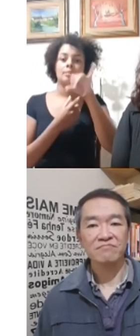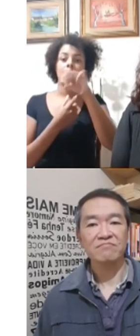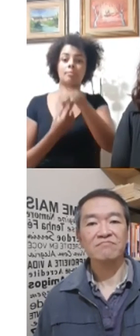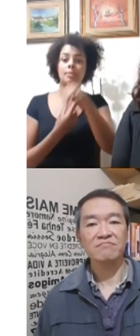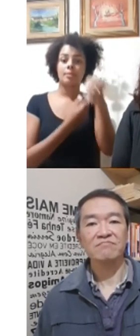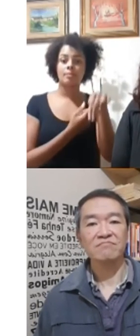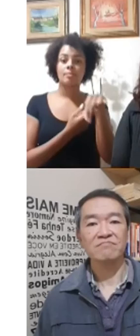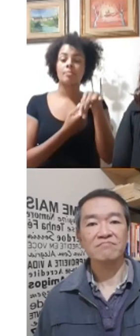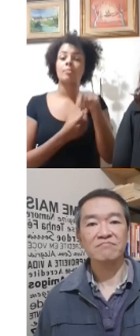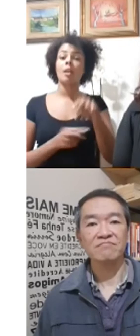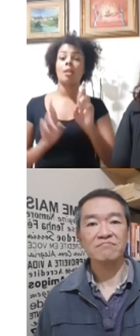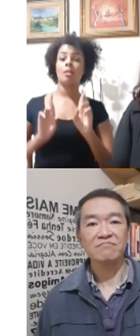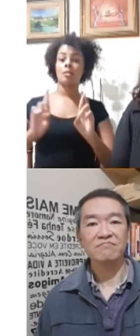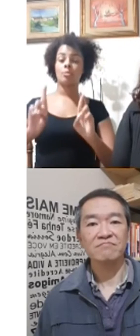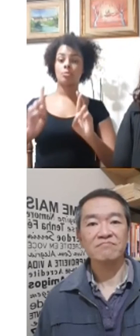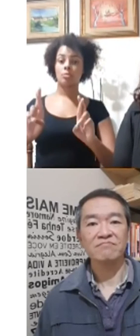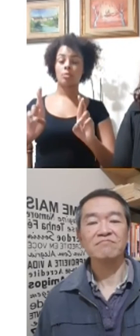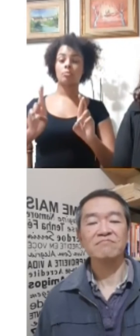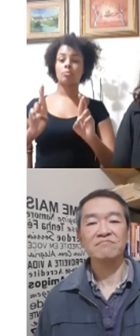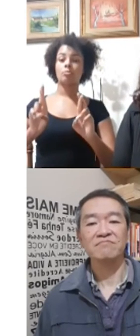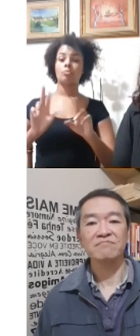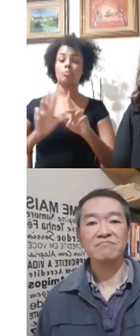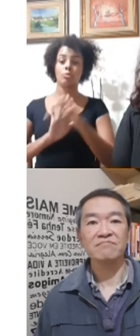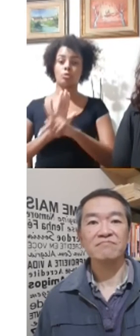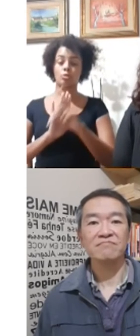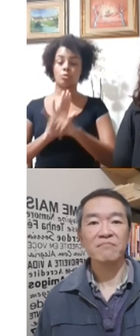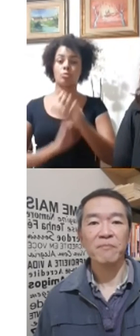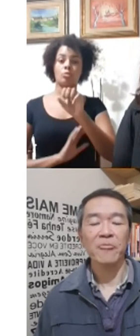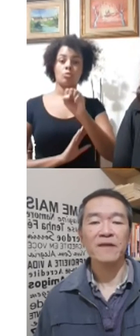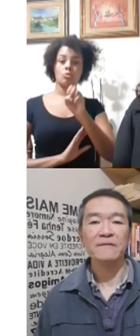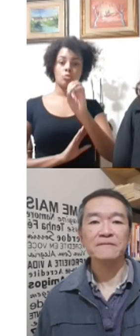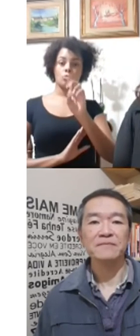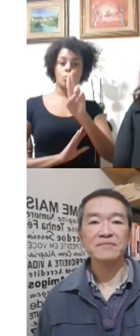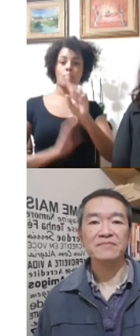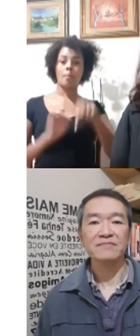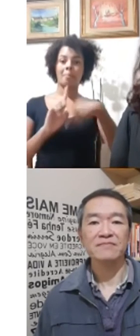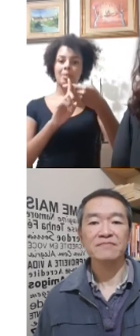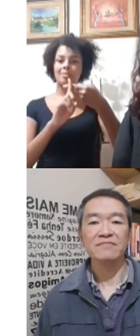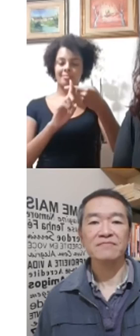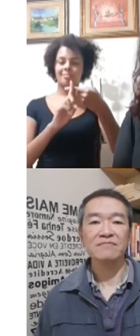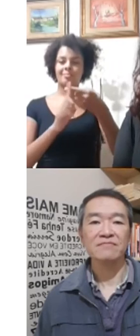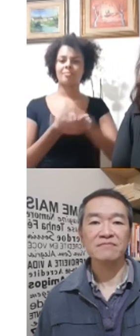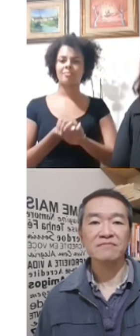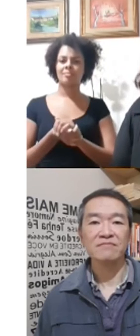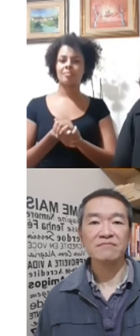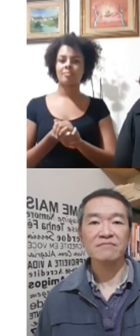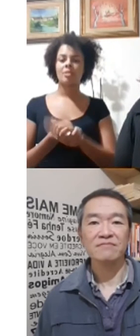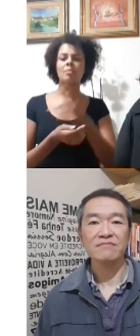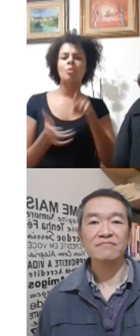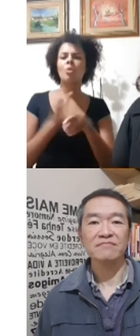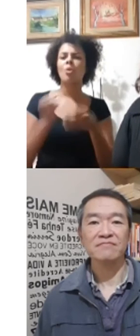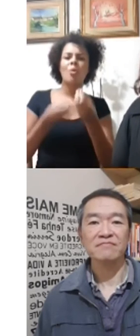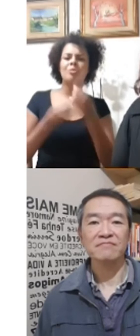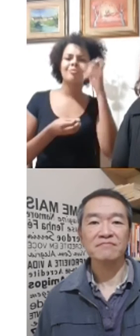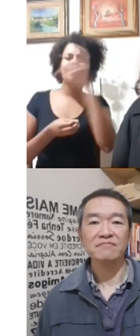do projeto Sou Mais. Ela diz que como é que a gente enfrenta essas dificuldades. Vou passar as perguntas, a gente entra